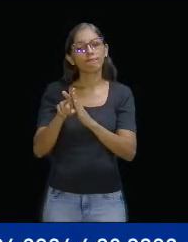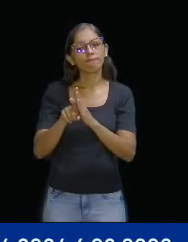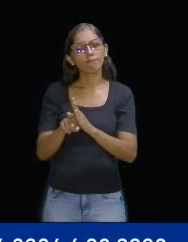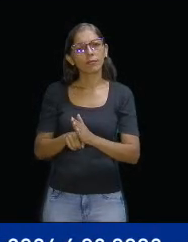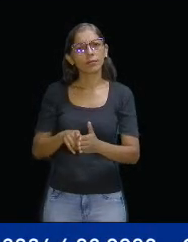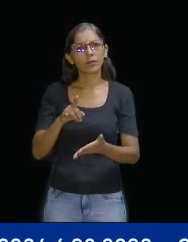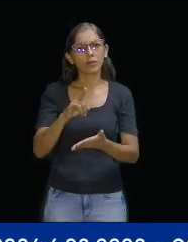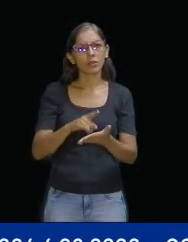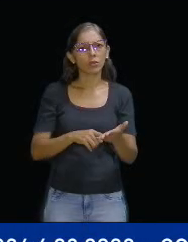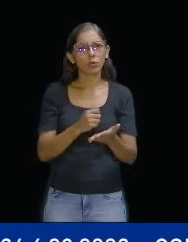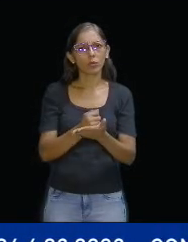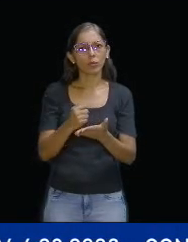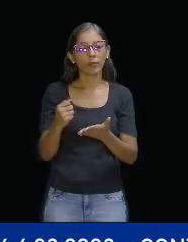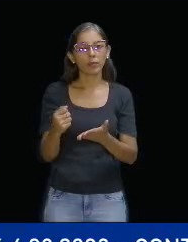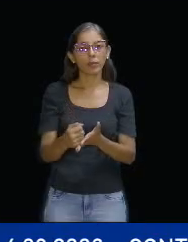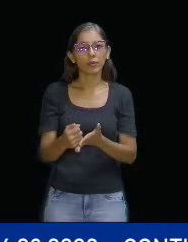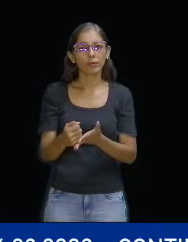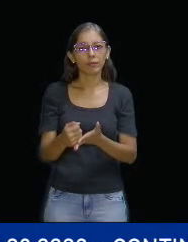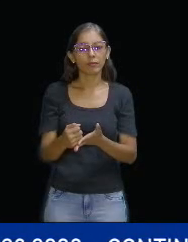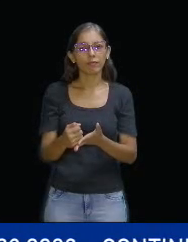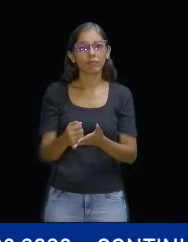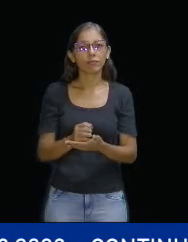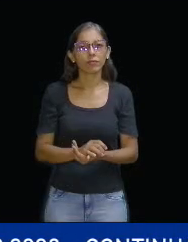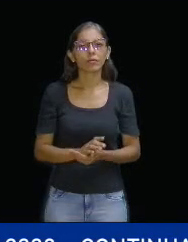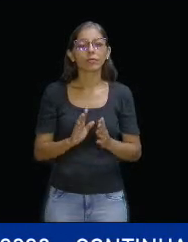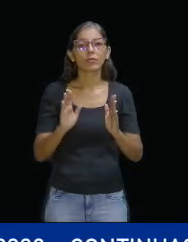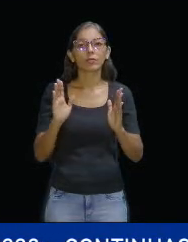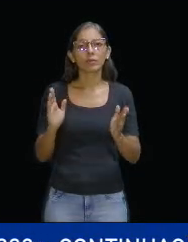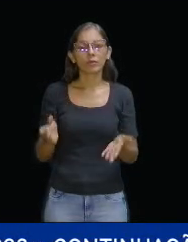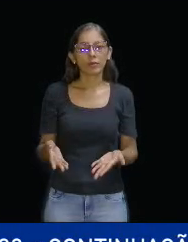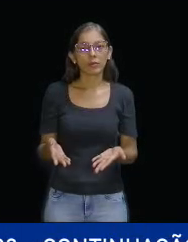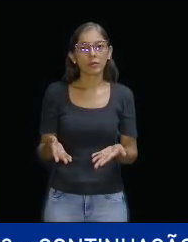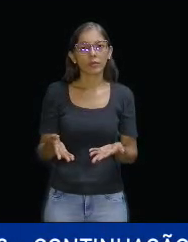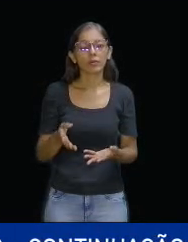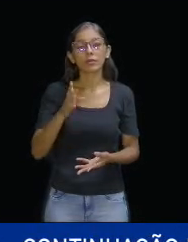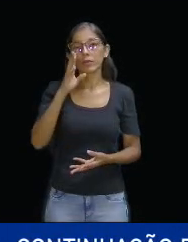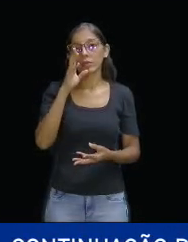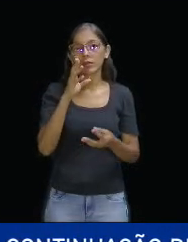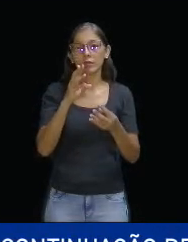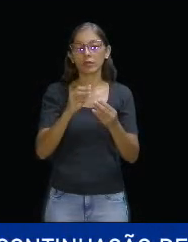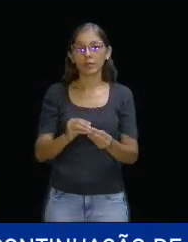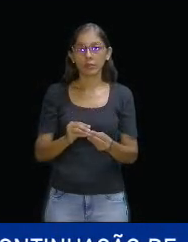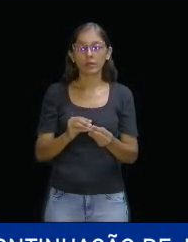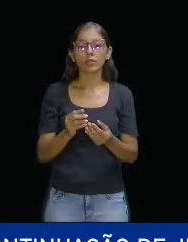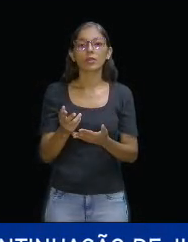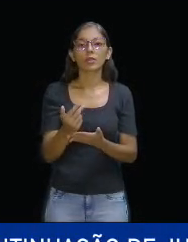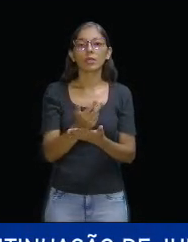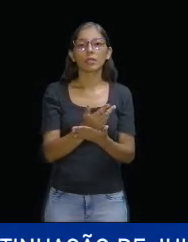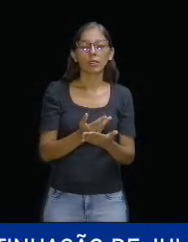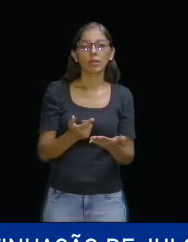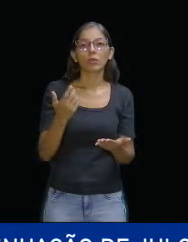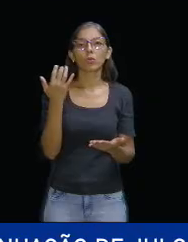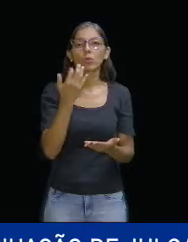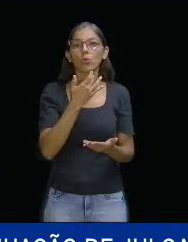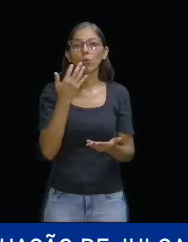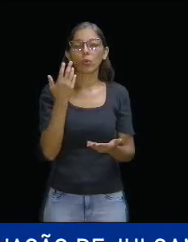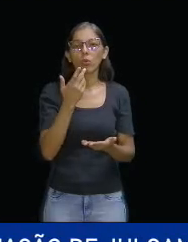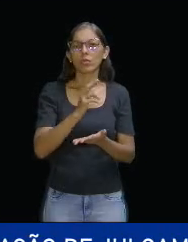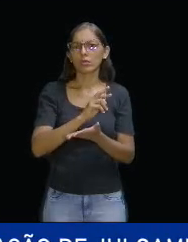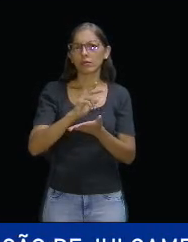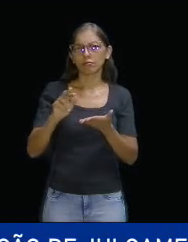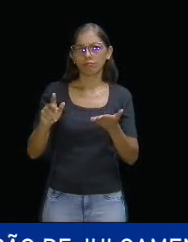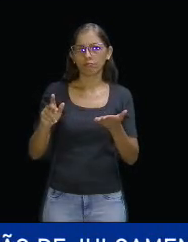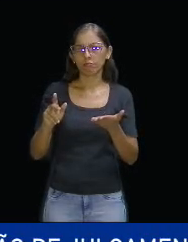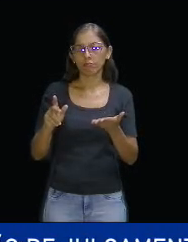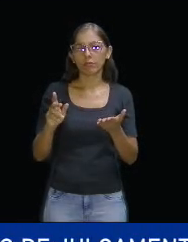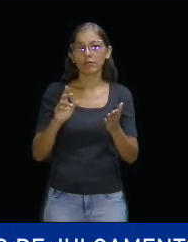documentos e imagens constantes do processo leva a concluir que os símbolos, cores e demais elementos visuais utilizados na